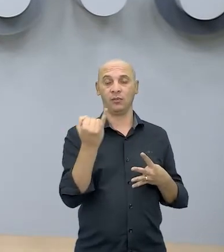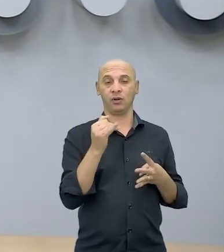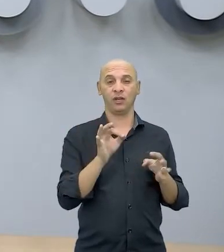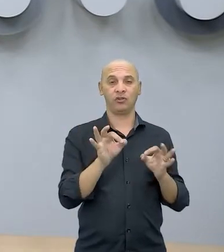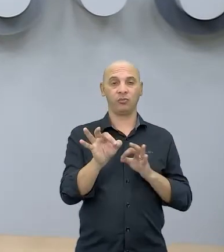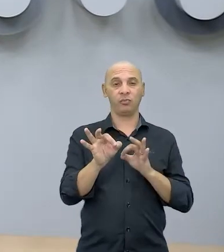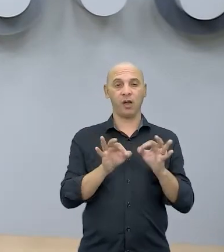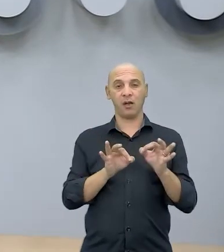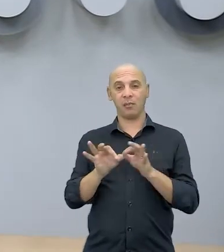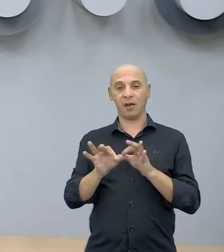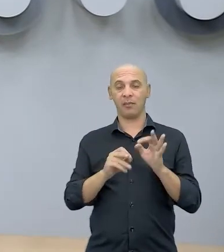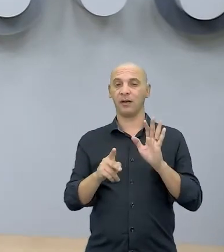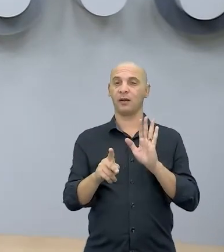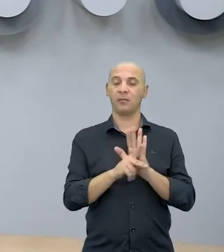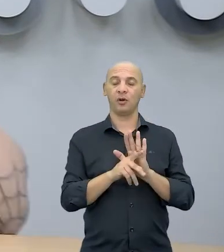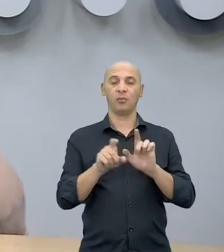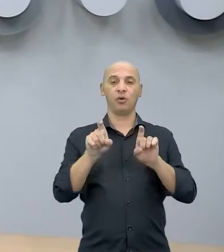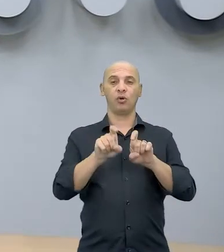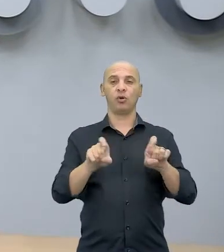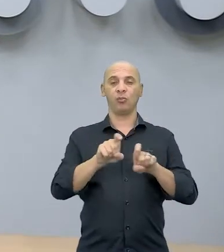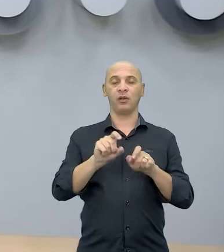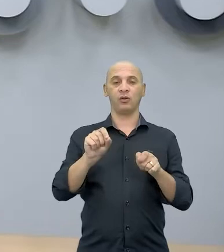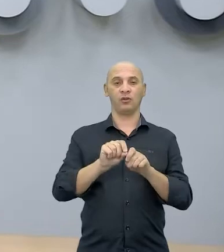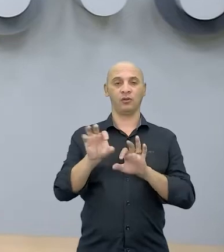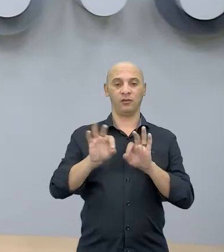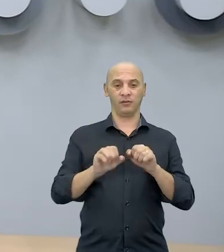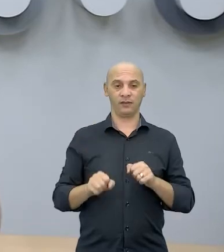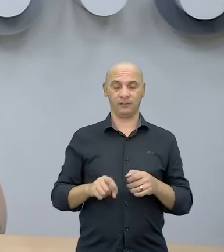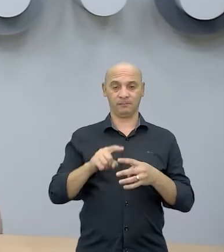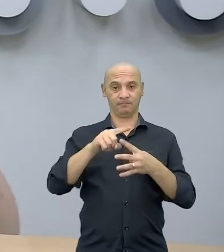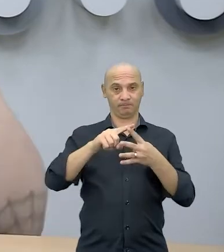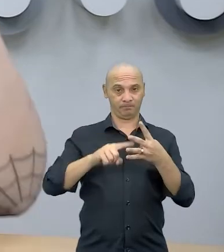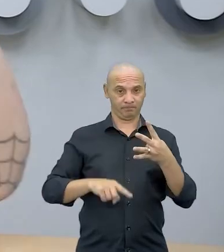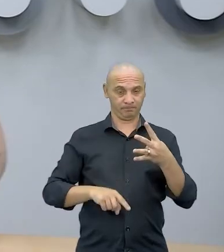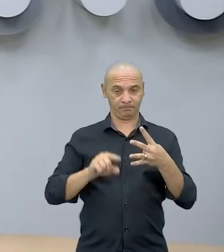transações mediadas por computador. Então, ele diz assim,